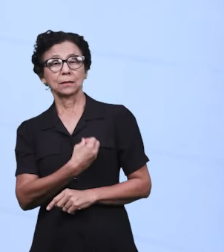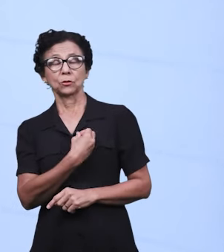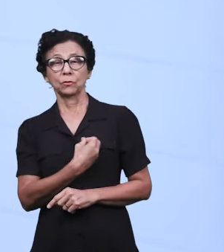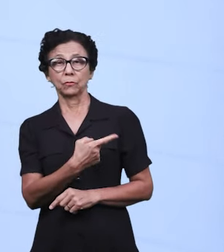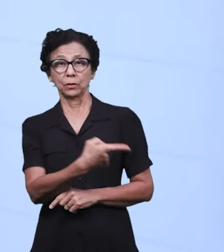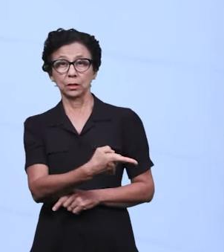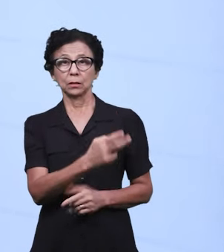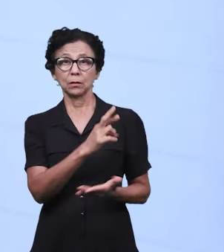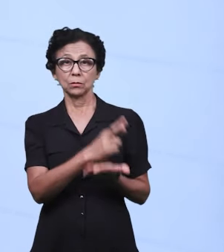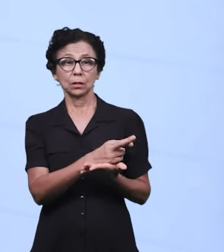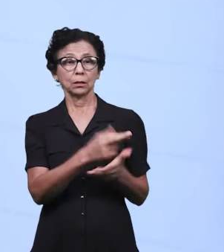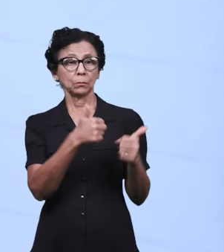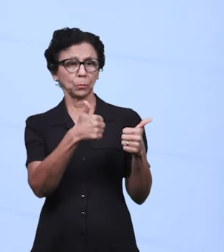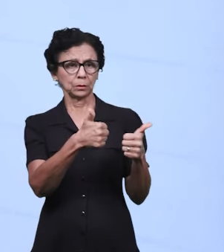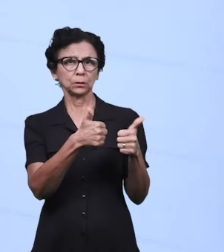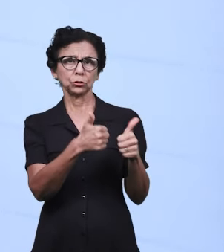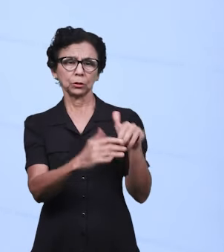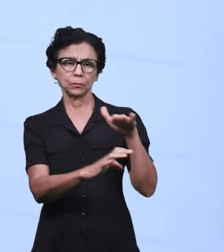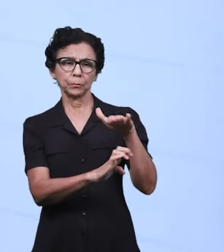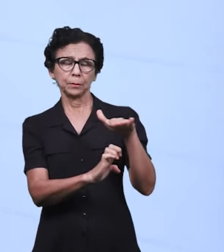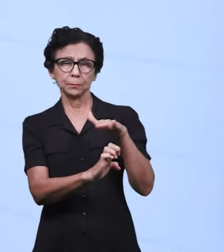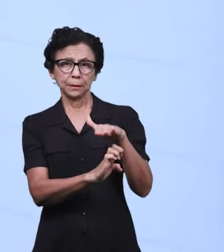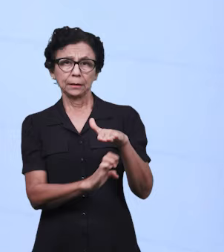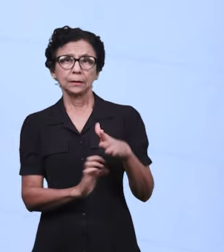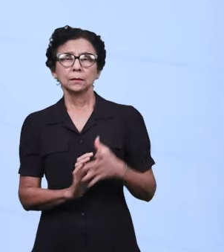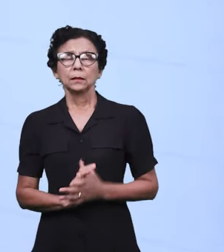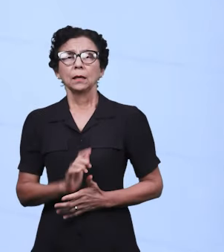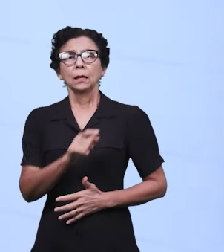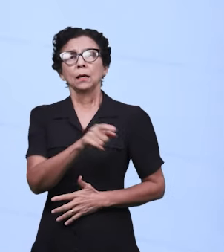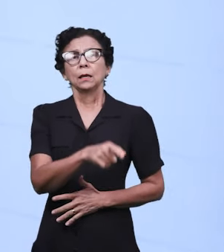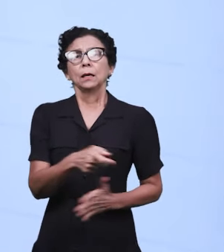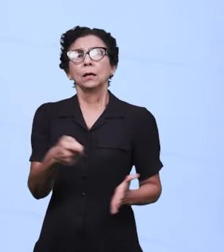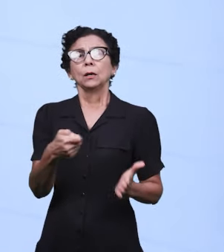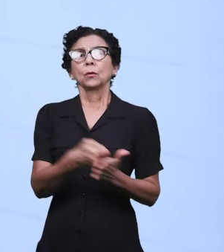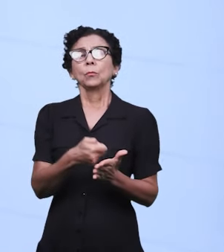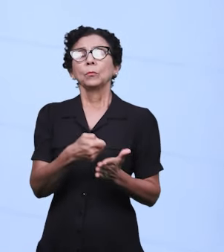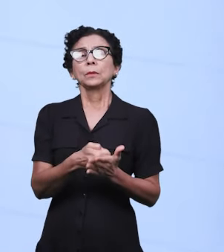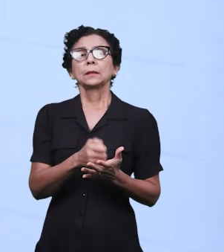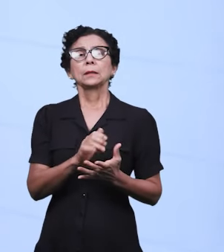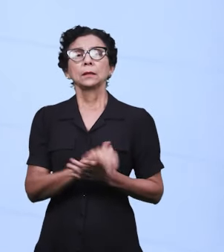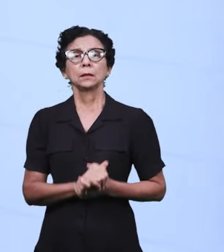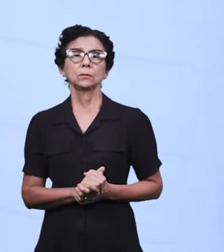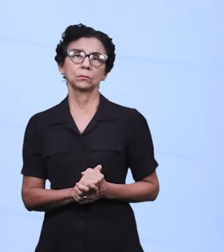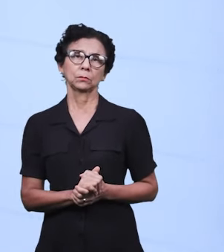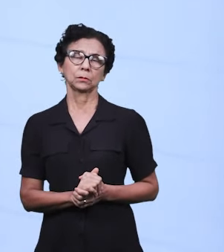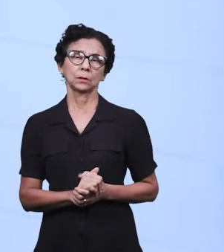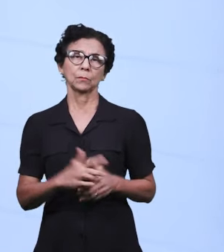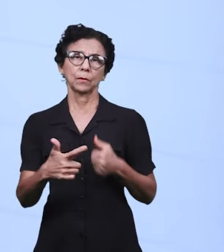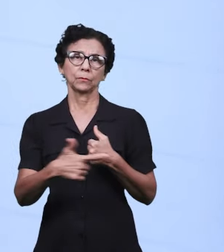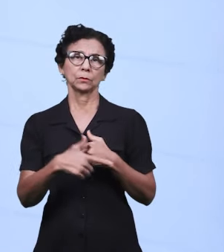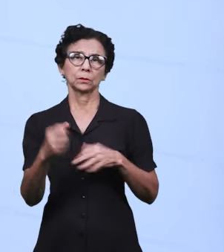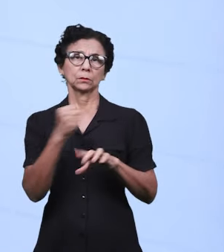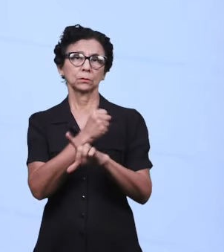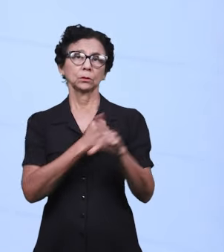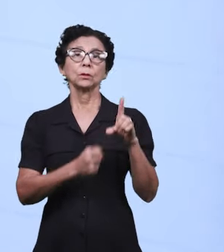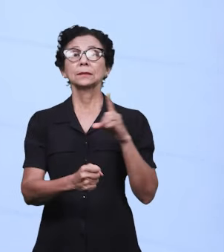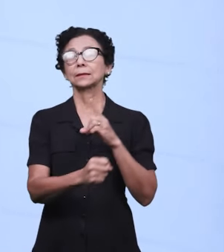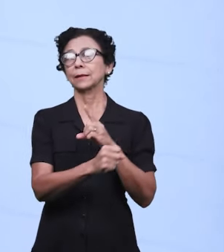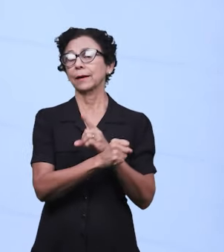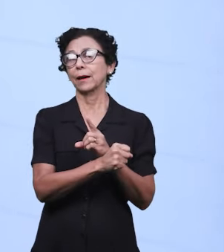empresa. Claro. A empresa também ela vai estar cumprindo aquilo que é a sua função social quanto empresa. Sim.